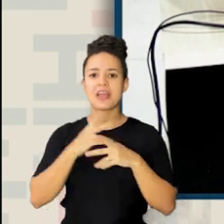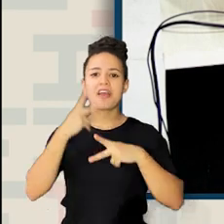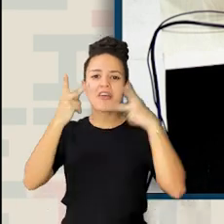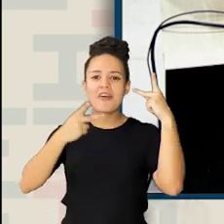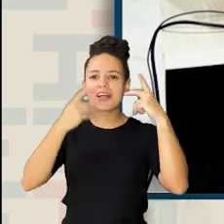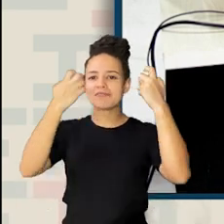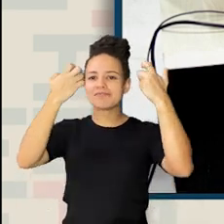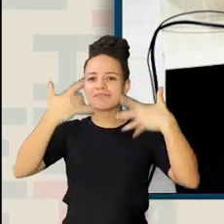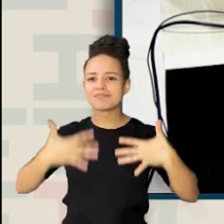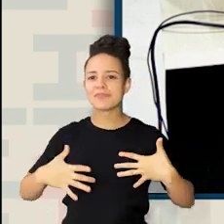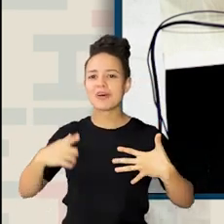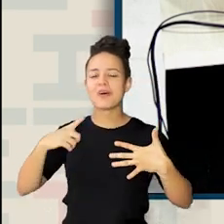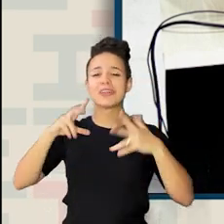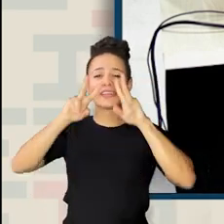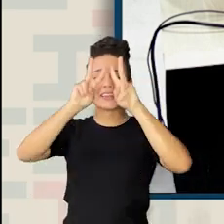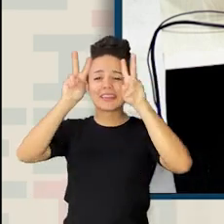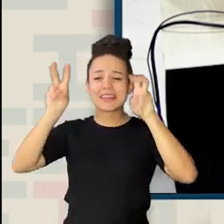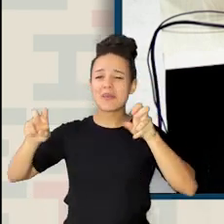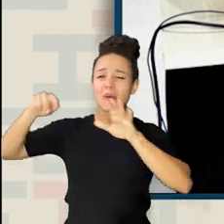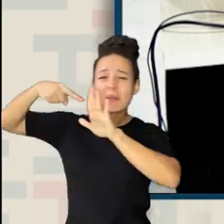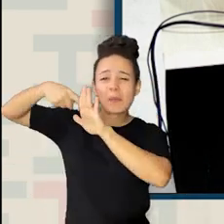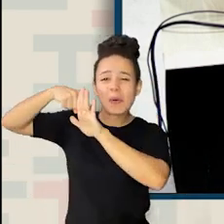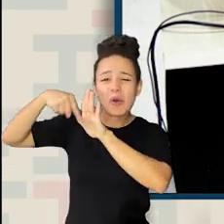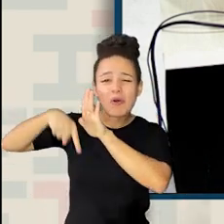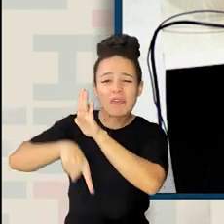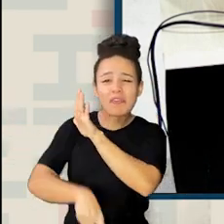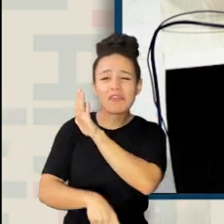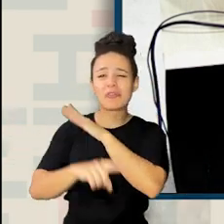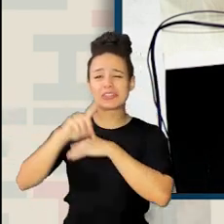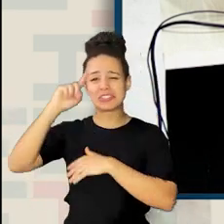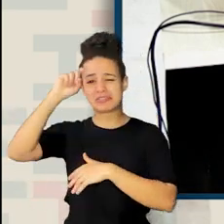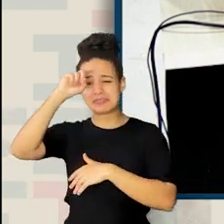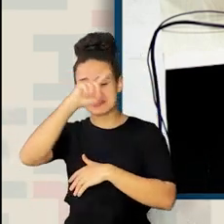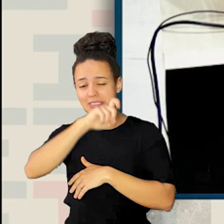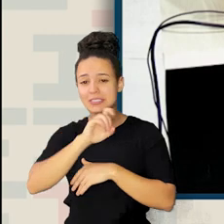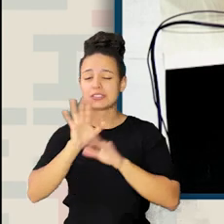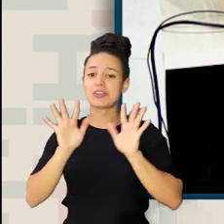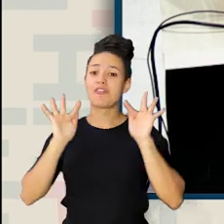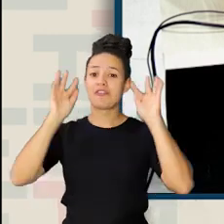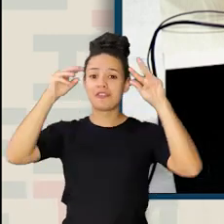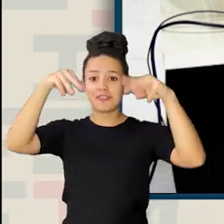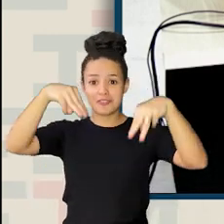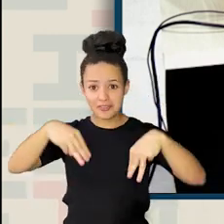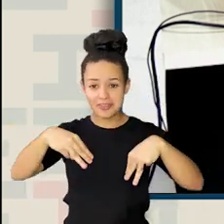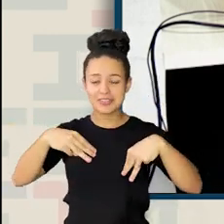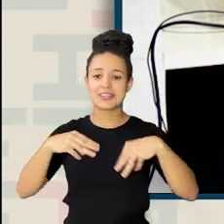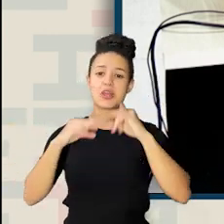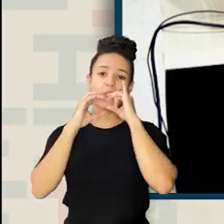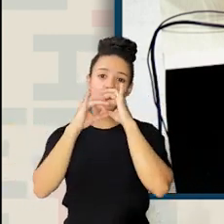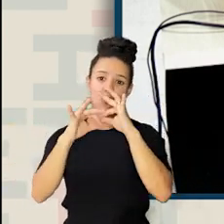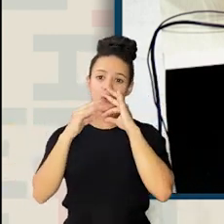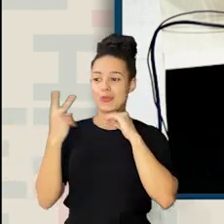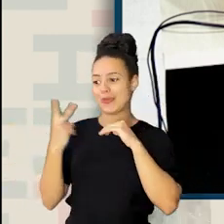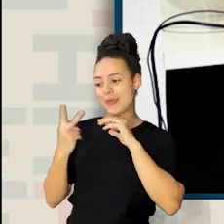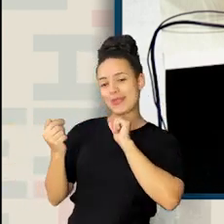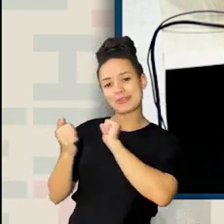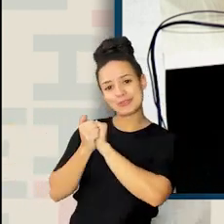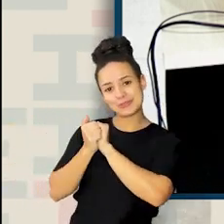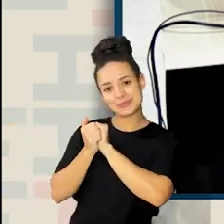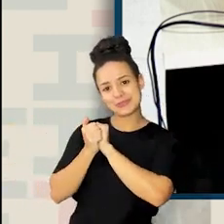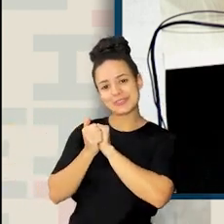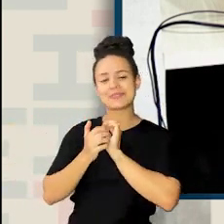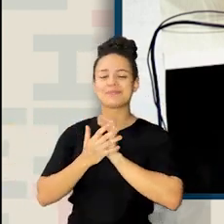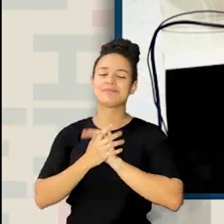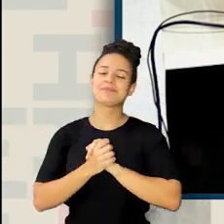fala a respeito de um tema tão amplo, tão difícil de abordar, tá? E vamos terminar esse módulo tocando juntas,